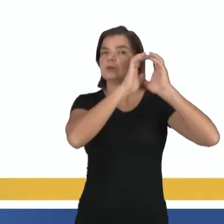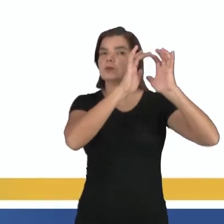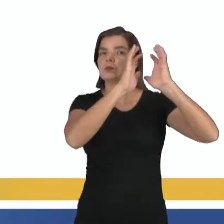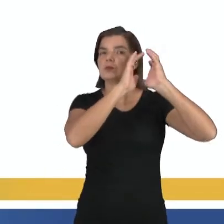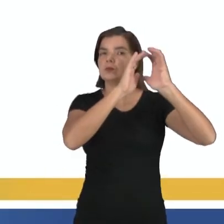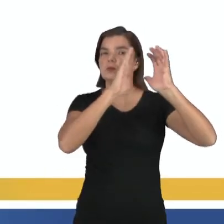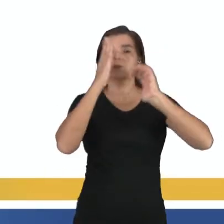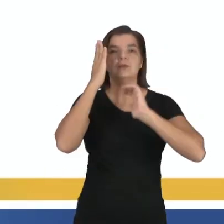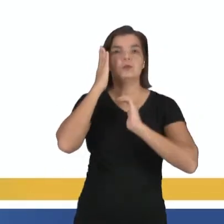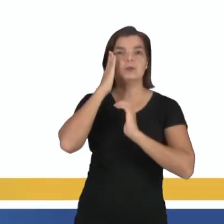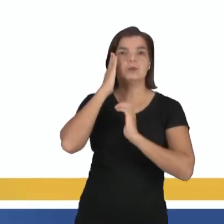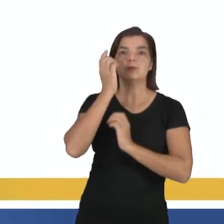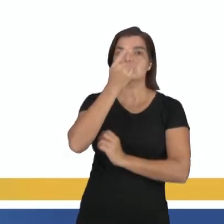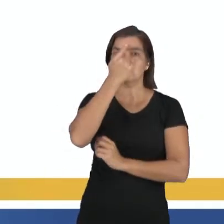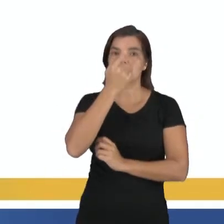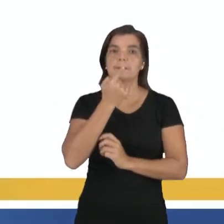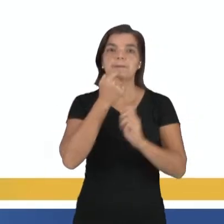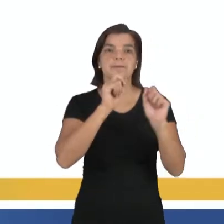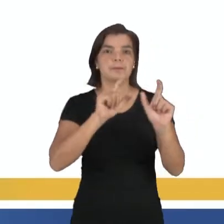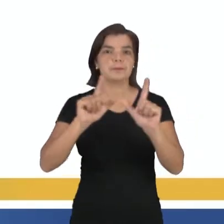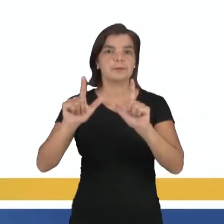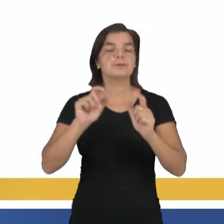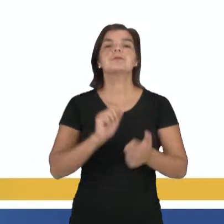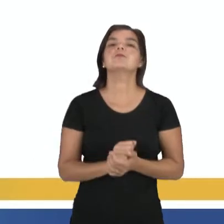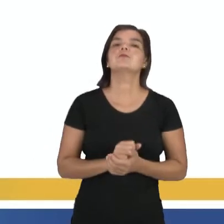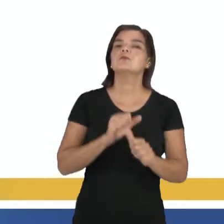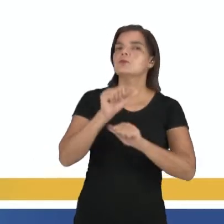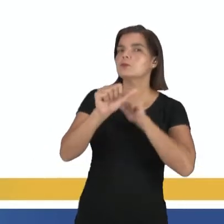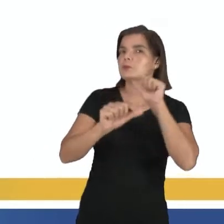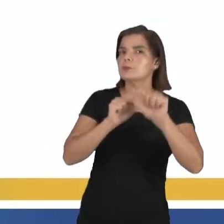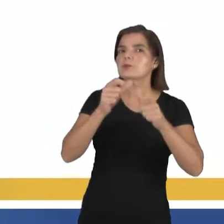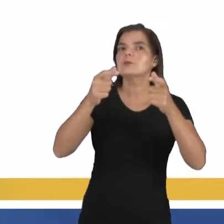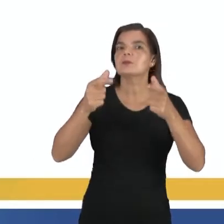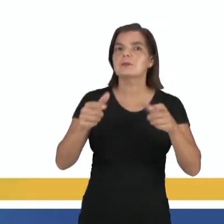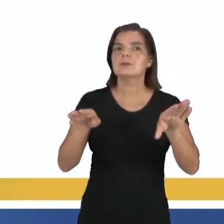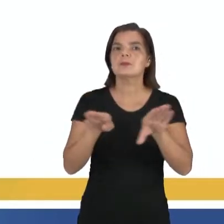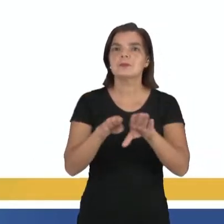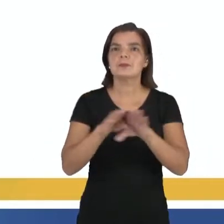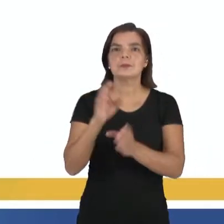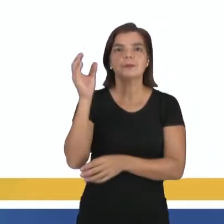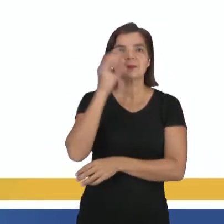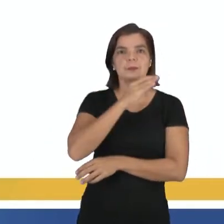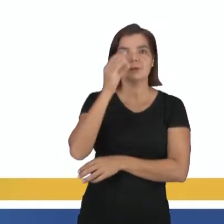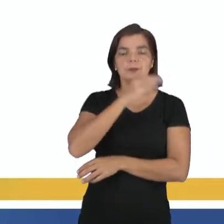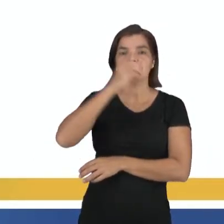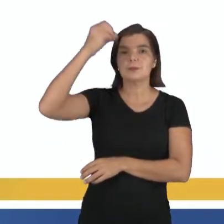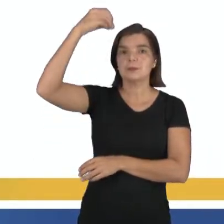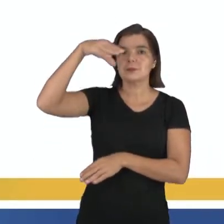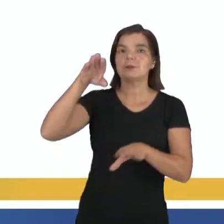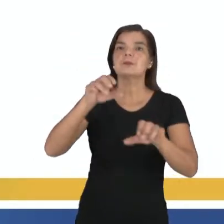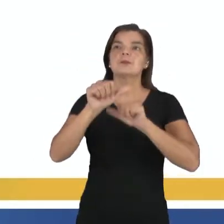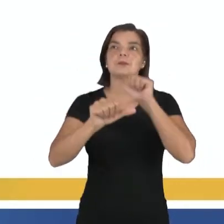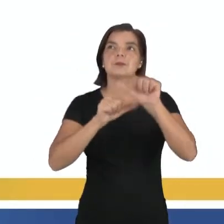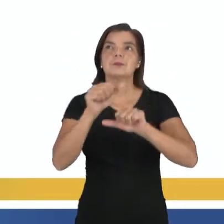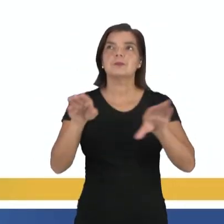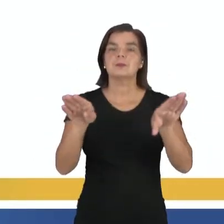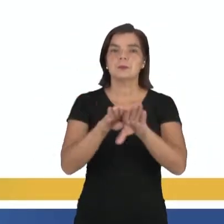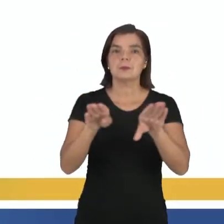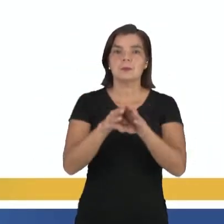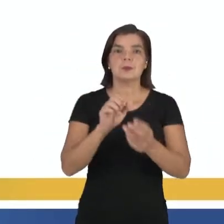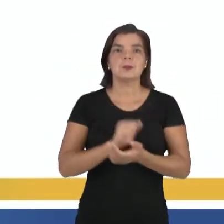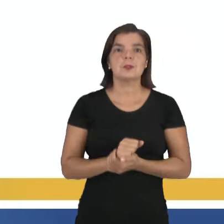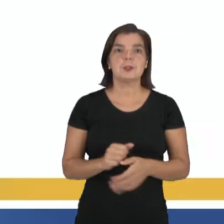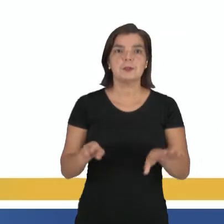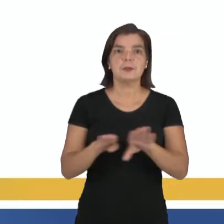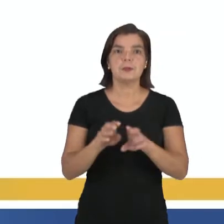consegue interpretar essa imagem. Então é isso, mudou o meio, a velocidade da luz muda e aí devido a essa mudança na